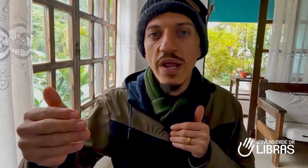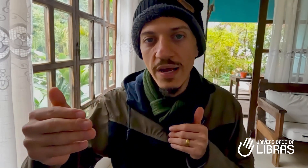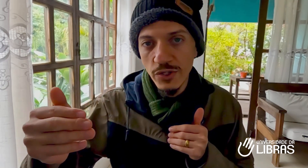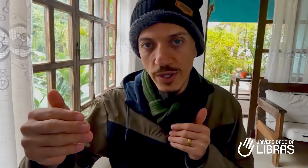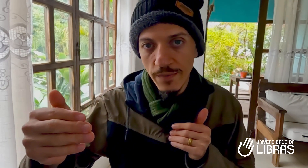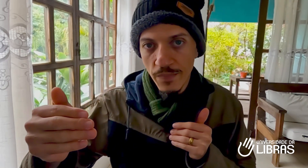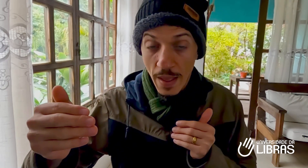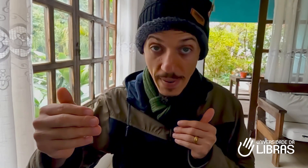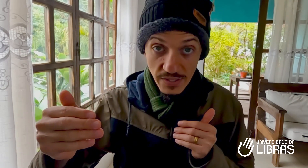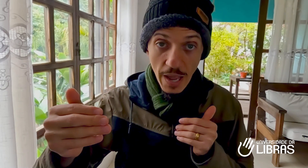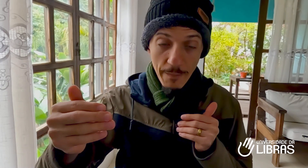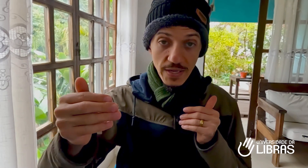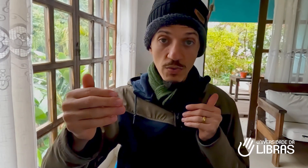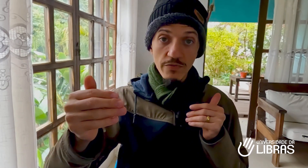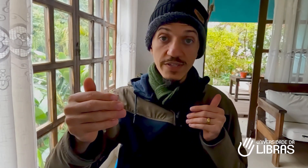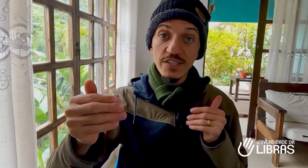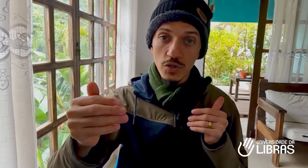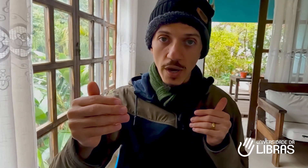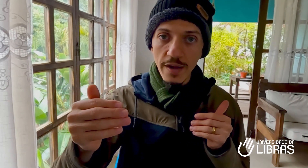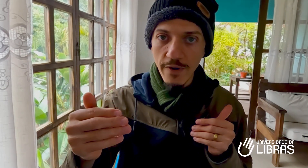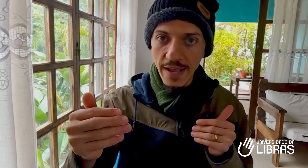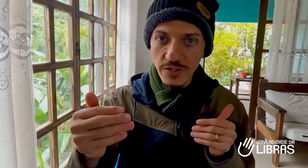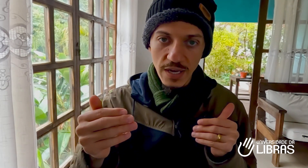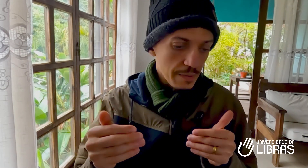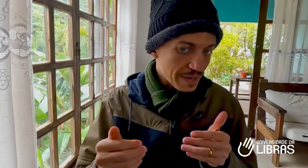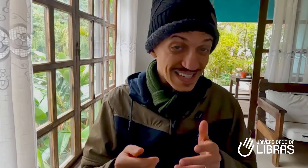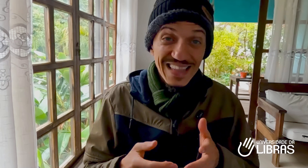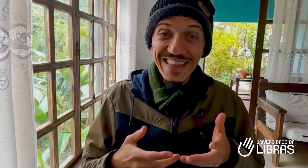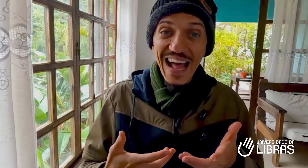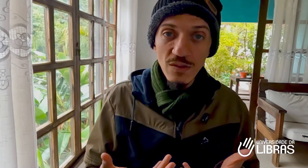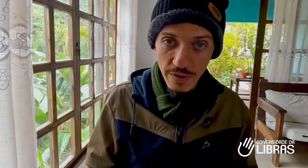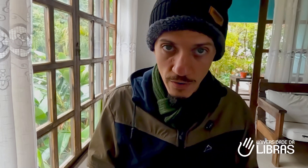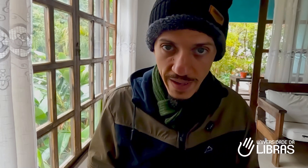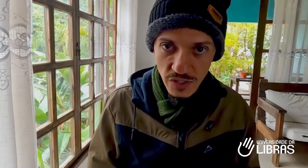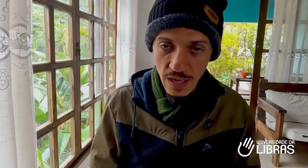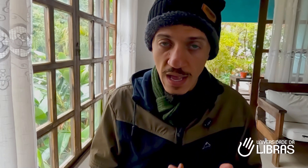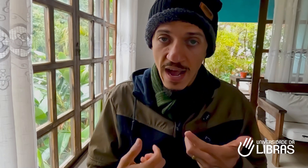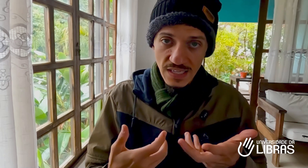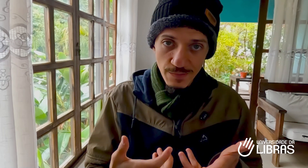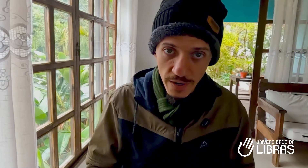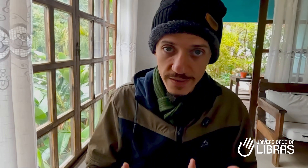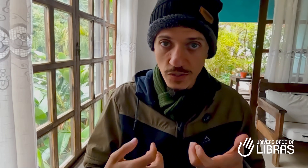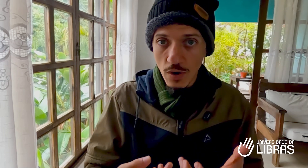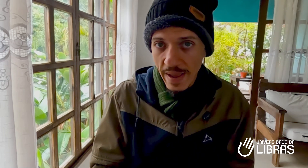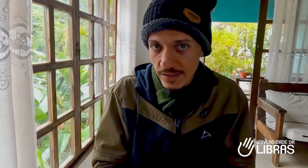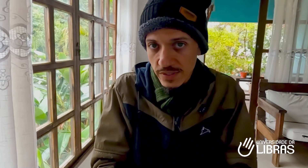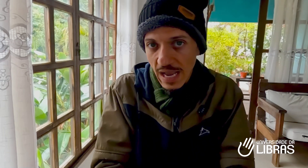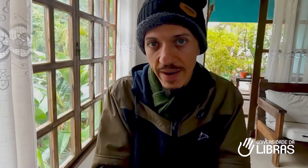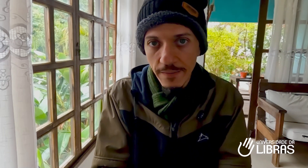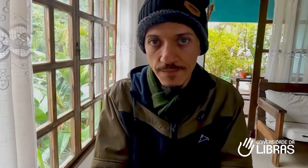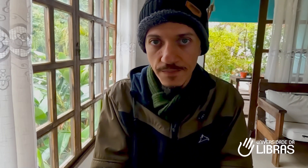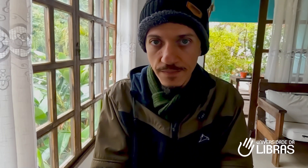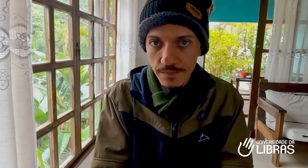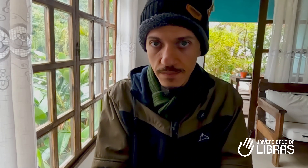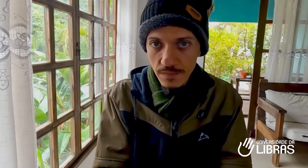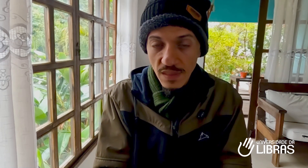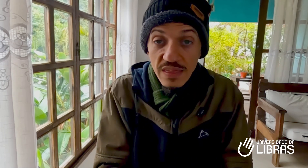muito grande, mas de repente, quando você se torna fluente em Libras, naturalmente as portas começam a se